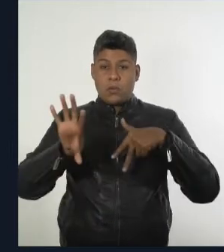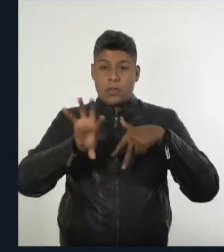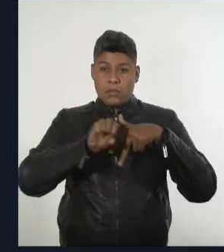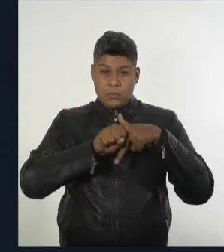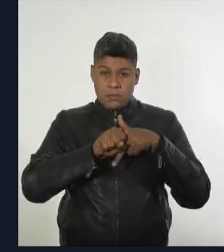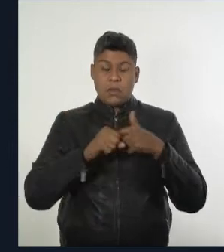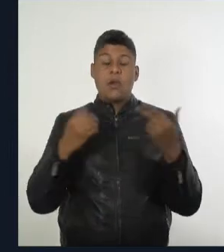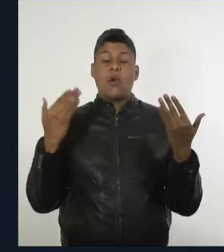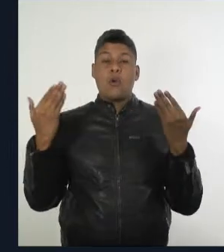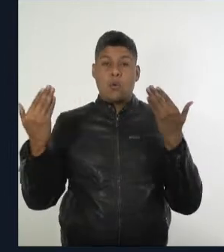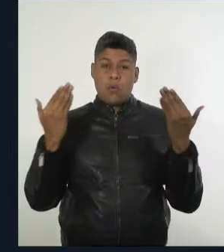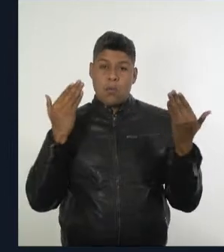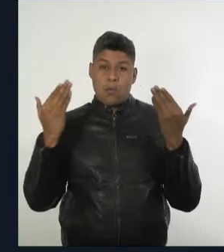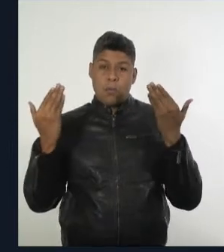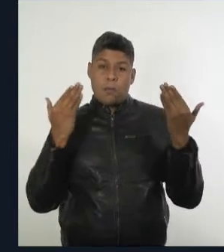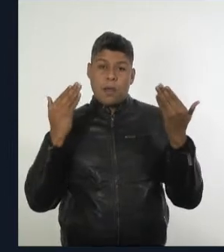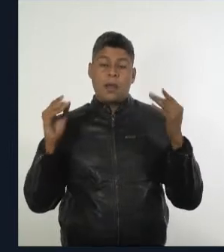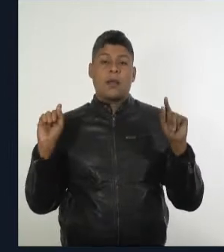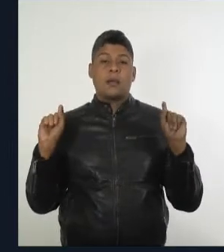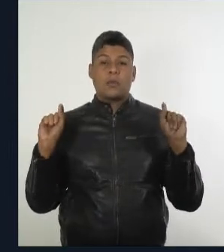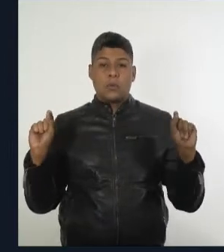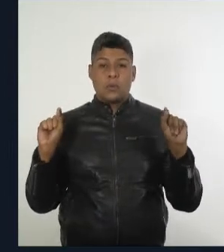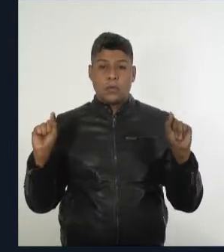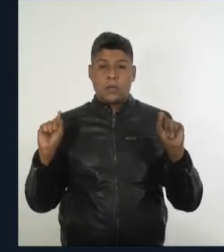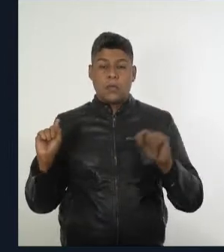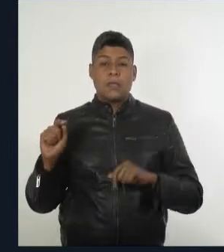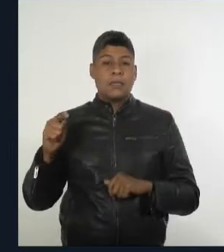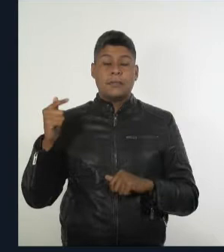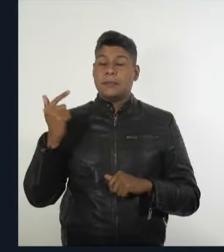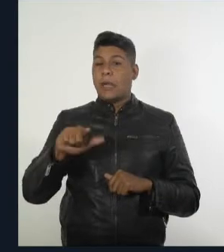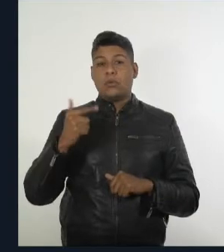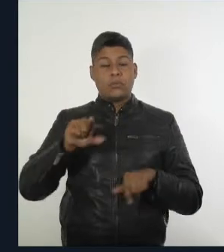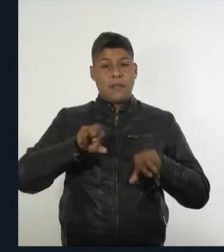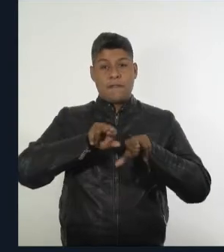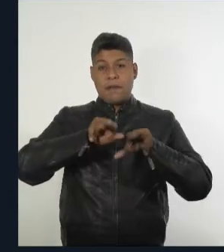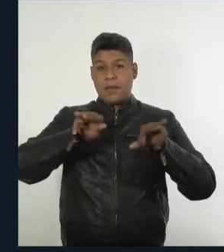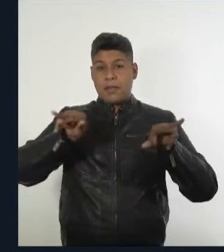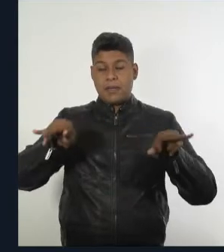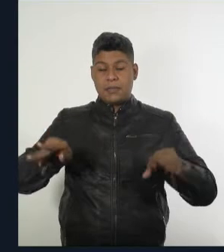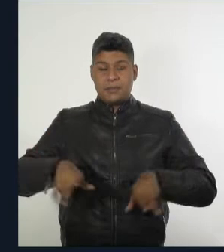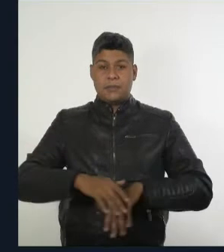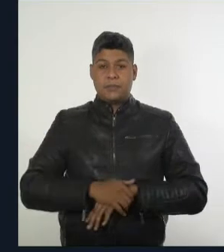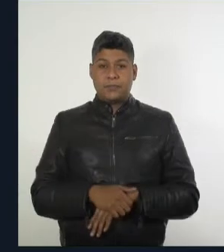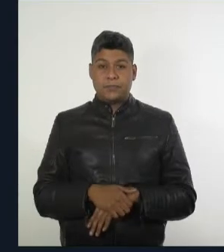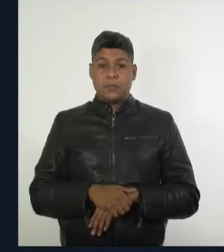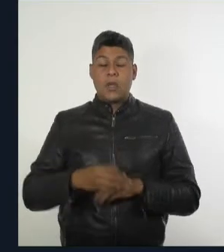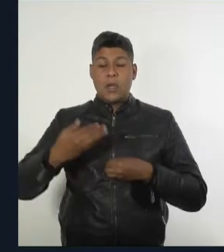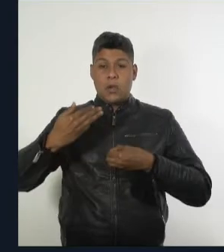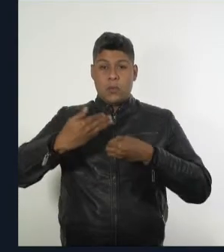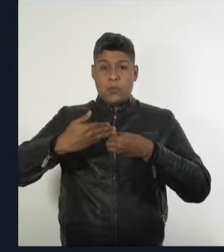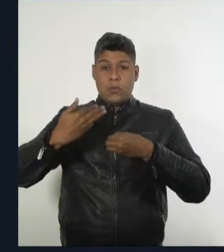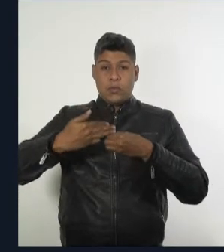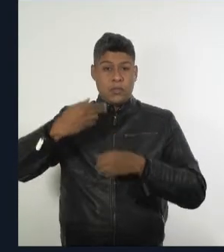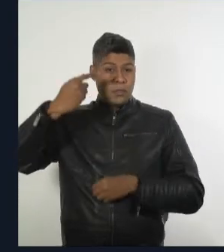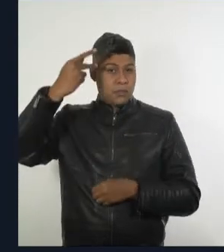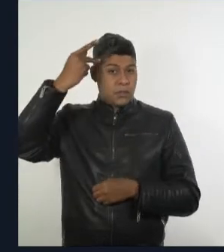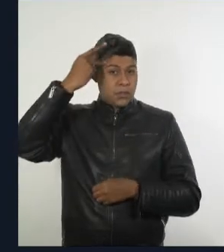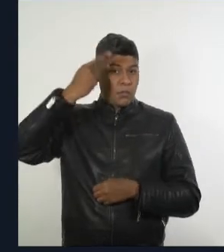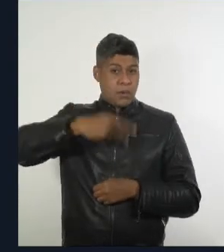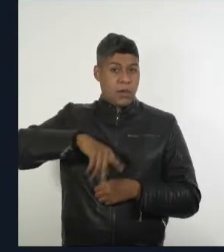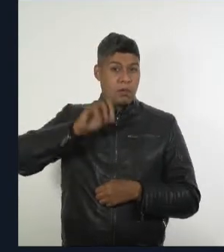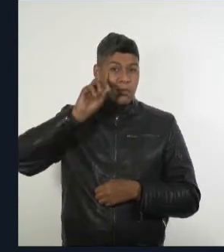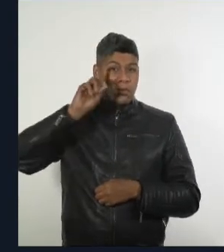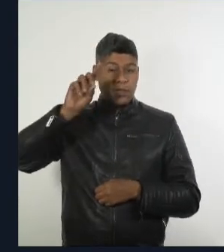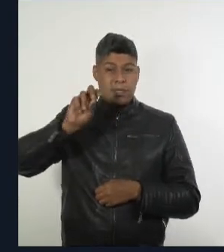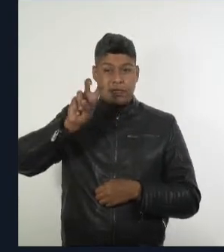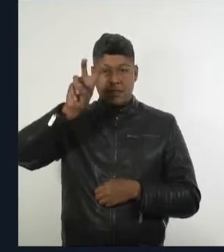em comparação com as que não são as variantes de preocupação. No município de São Paulo, no dia